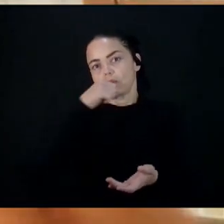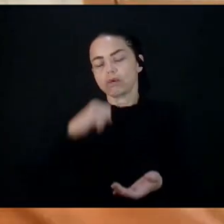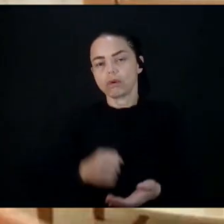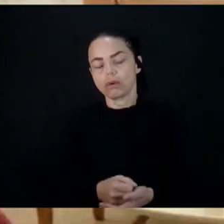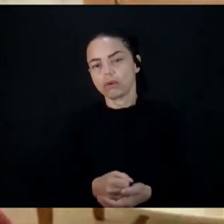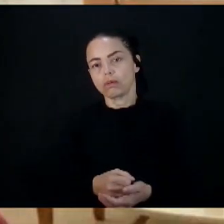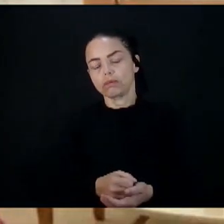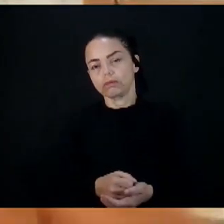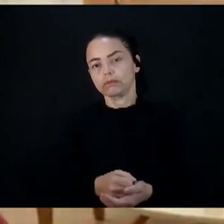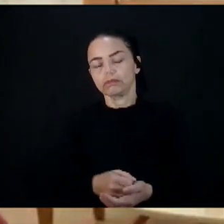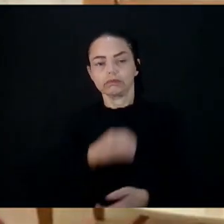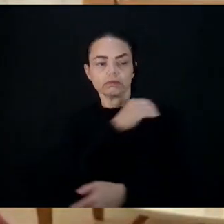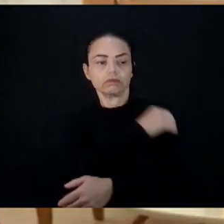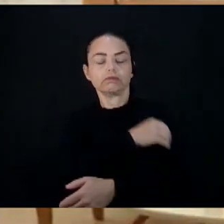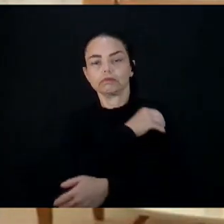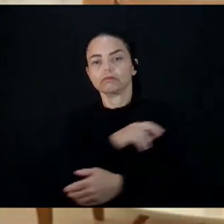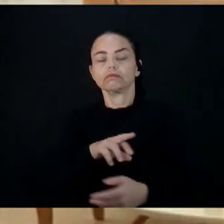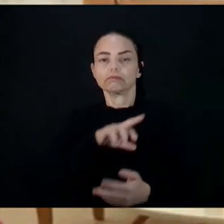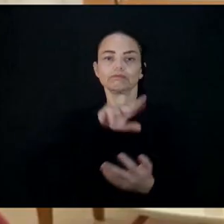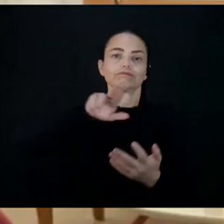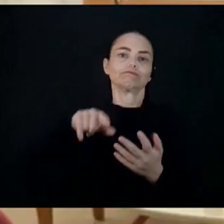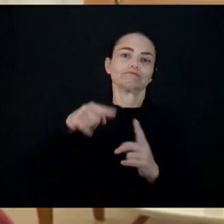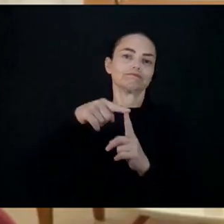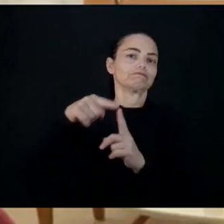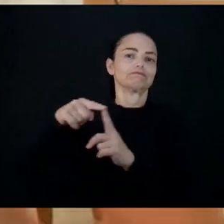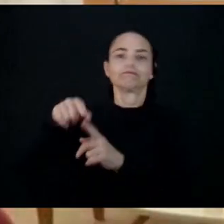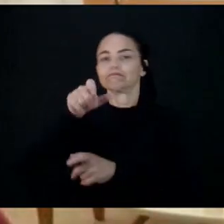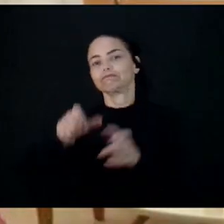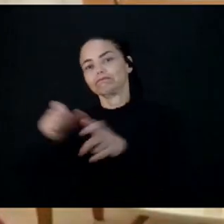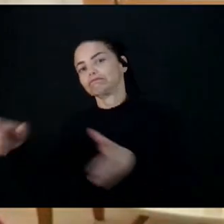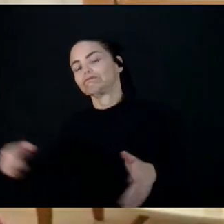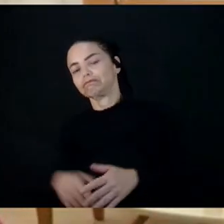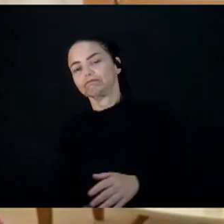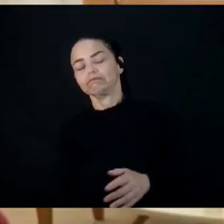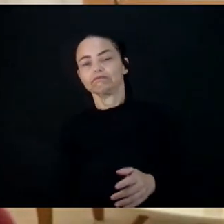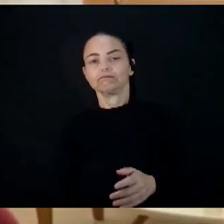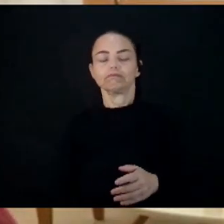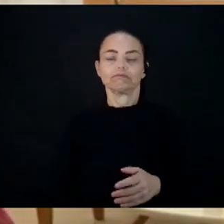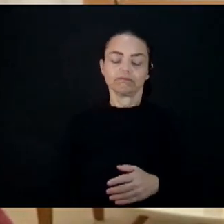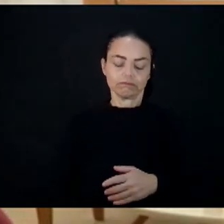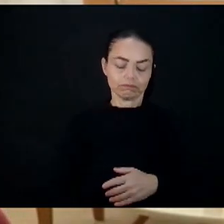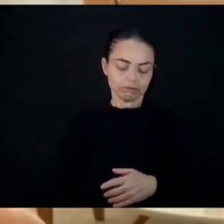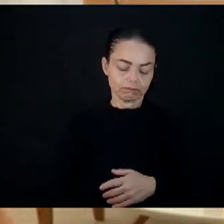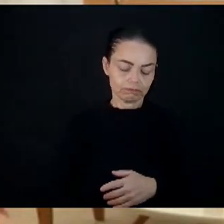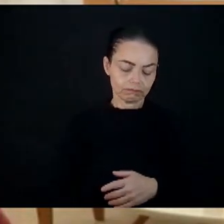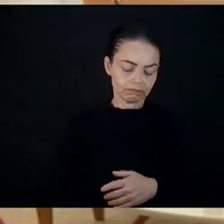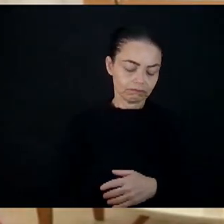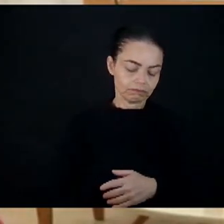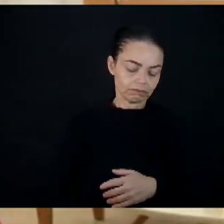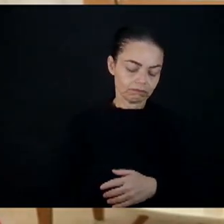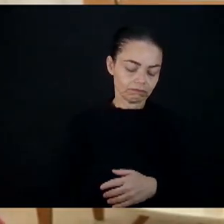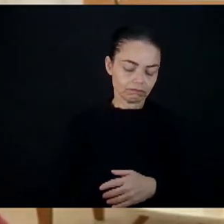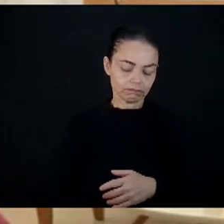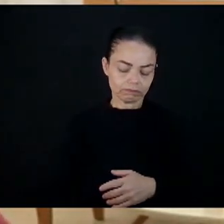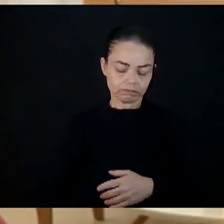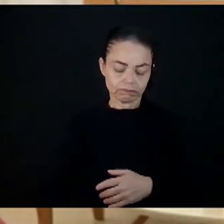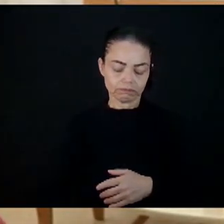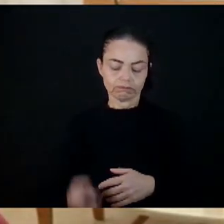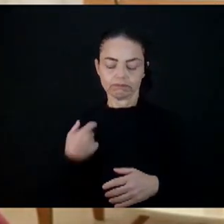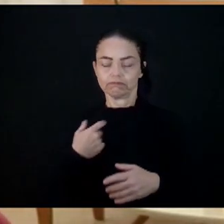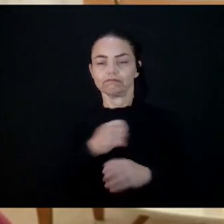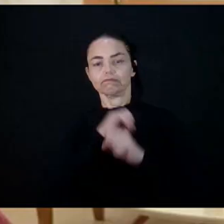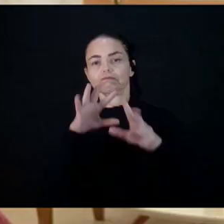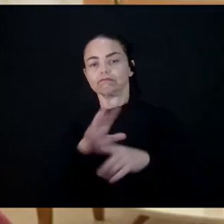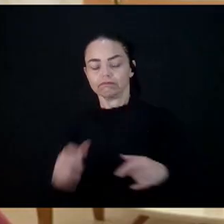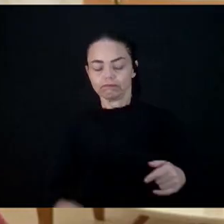álcool tem efeito diferente nas pessoas. Os organismos são diferentes. Então, colocar isso também de forma muito